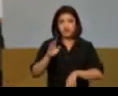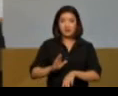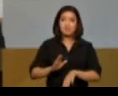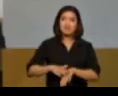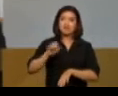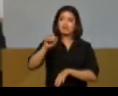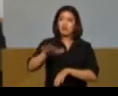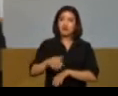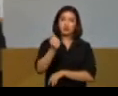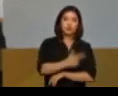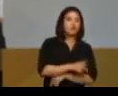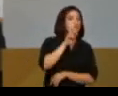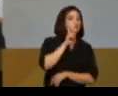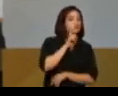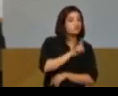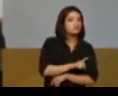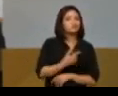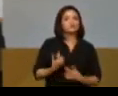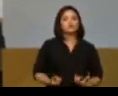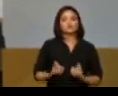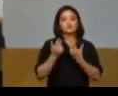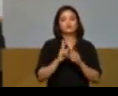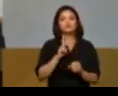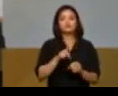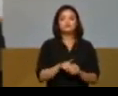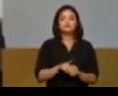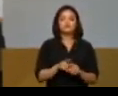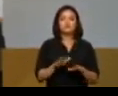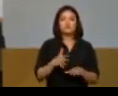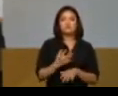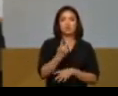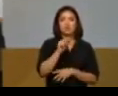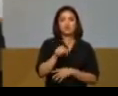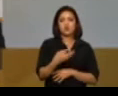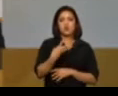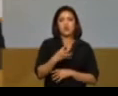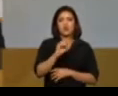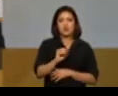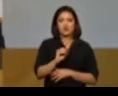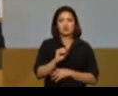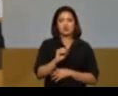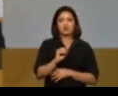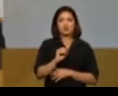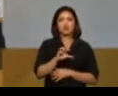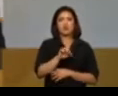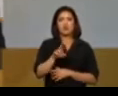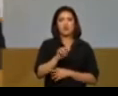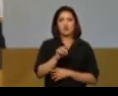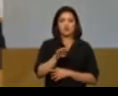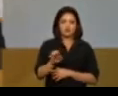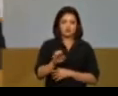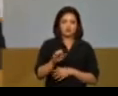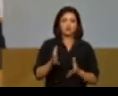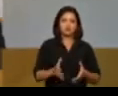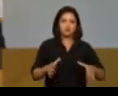americanas. O custo do refino da Petrobras está em torno de 2,40 dólares o barril, dados